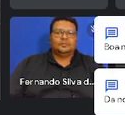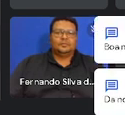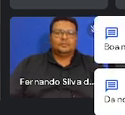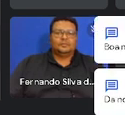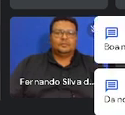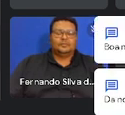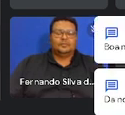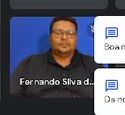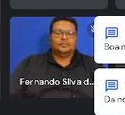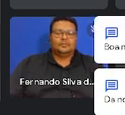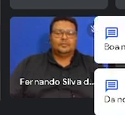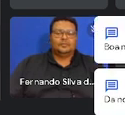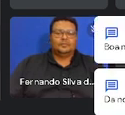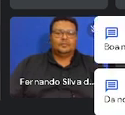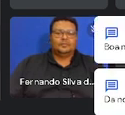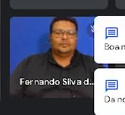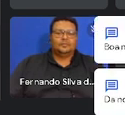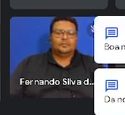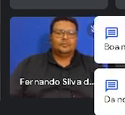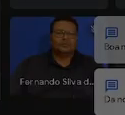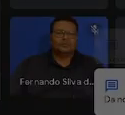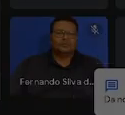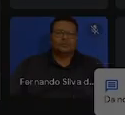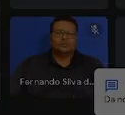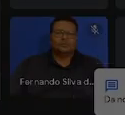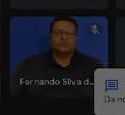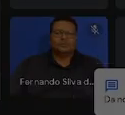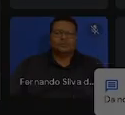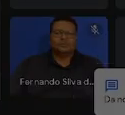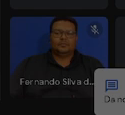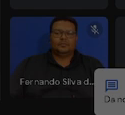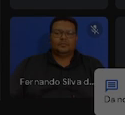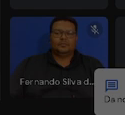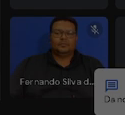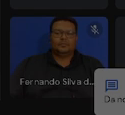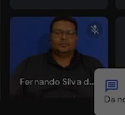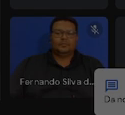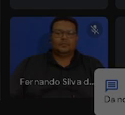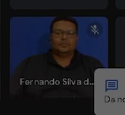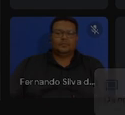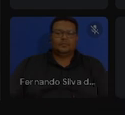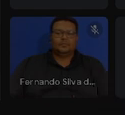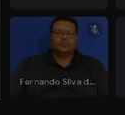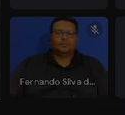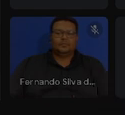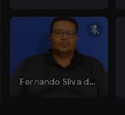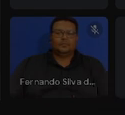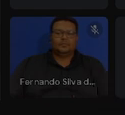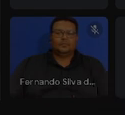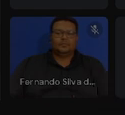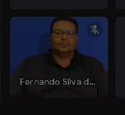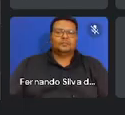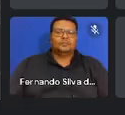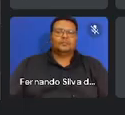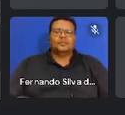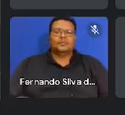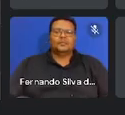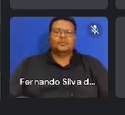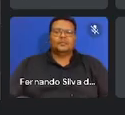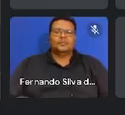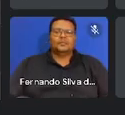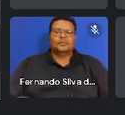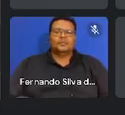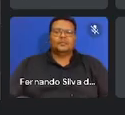Boa noite, Vanilene. Ah, da turma de vocês? Pode ser, pode